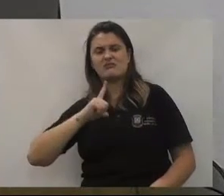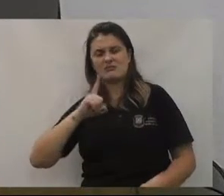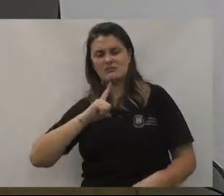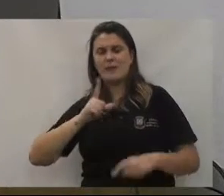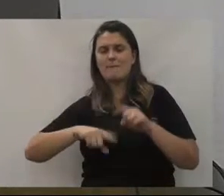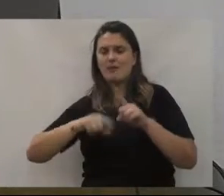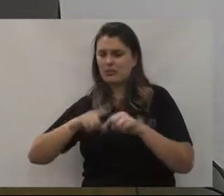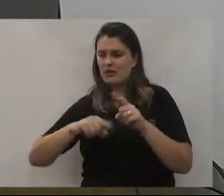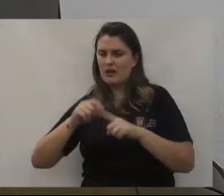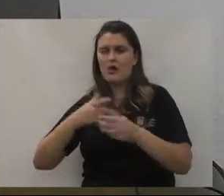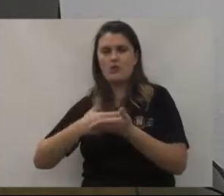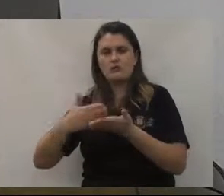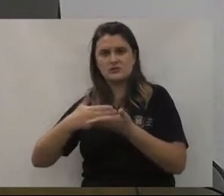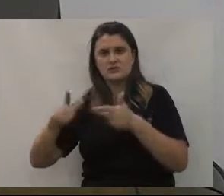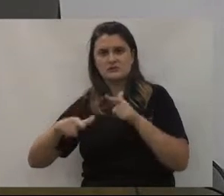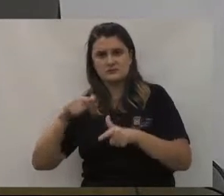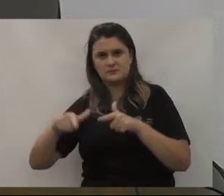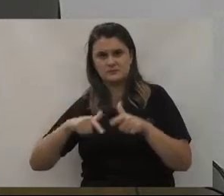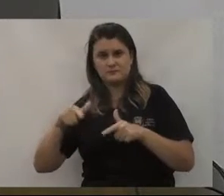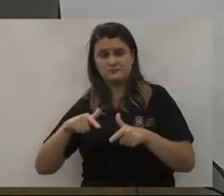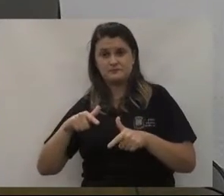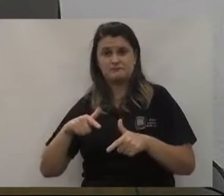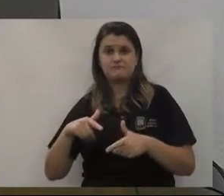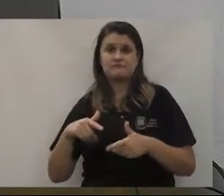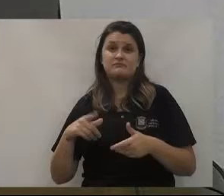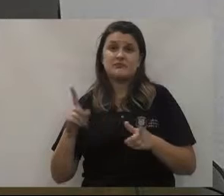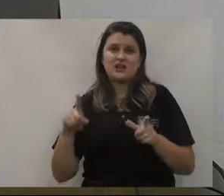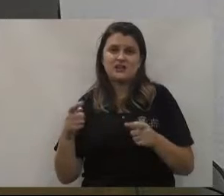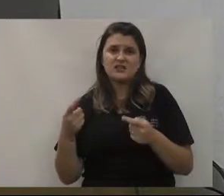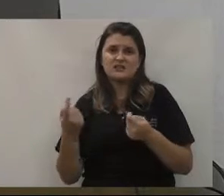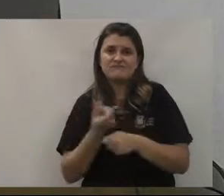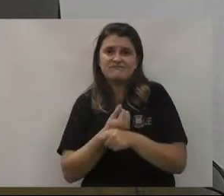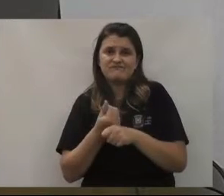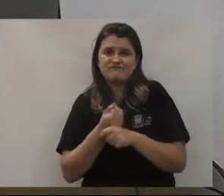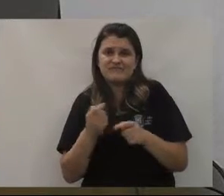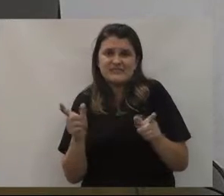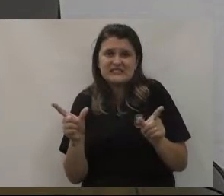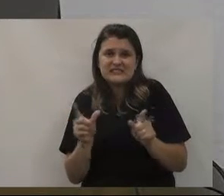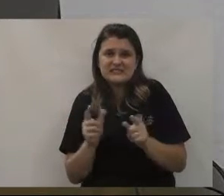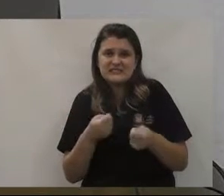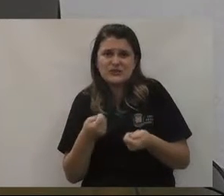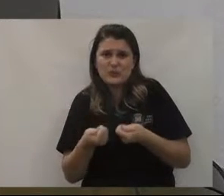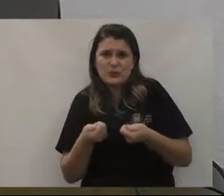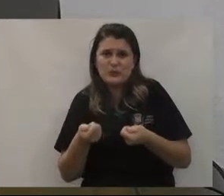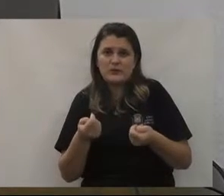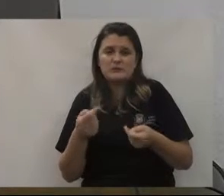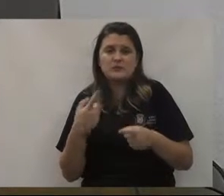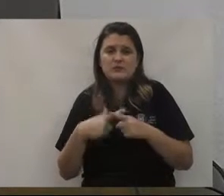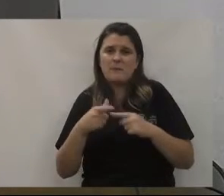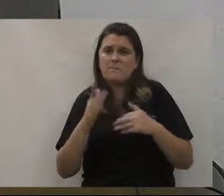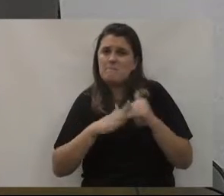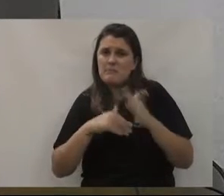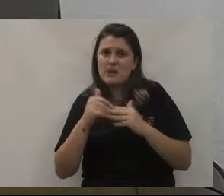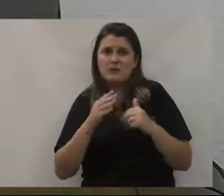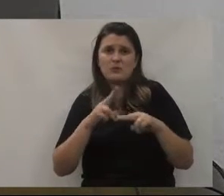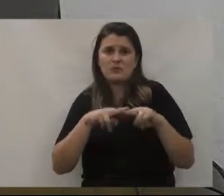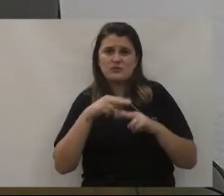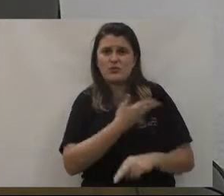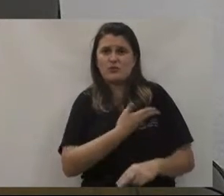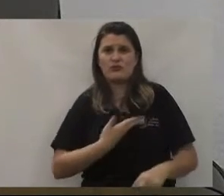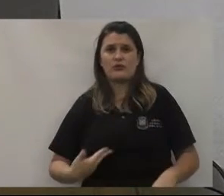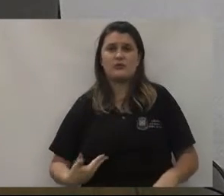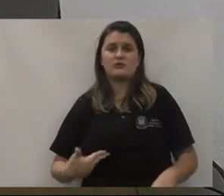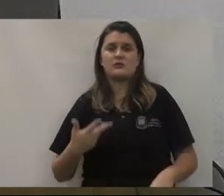para executar essa obra. Seria mais econômico e hoje talvez seja prático porque estamos com o governo